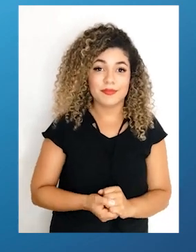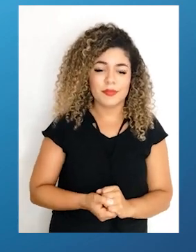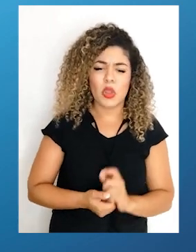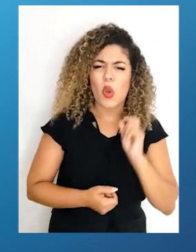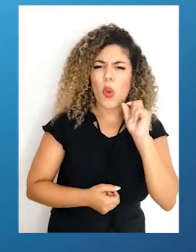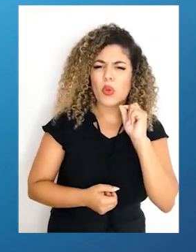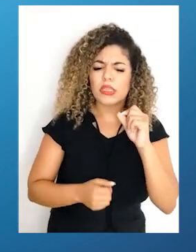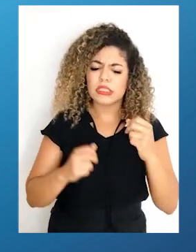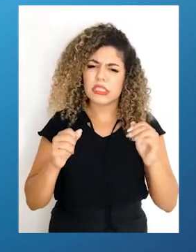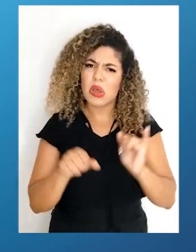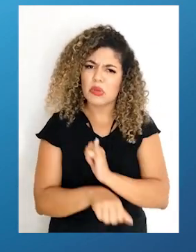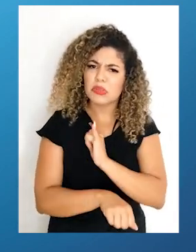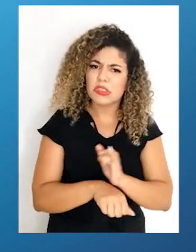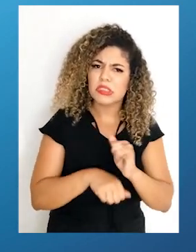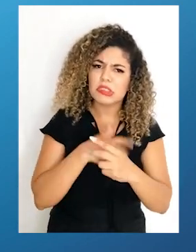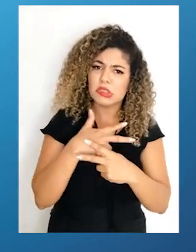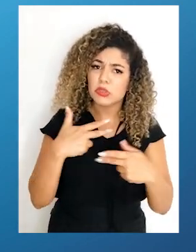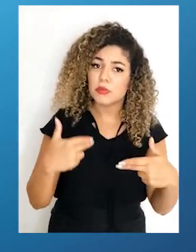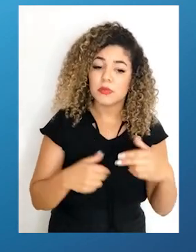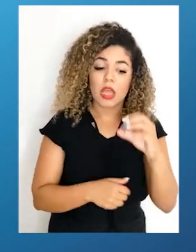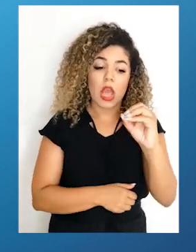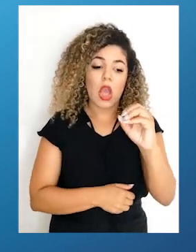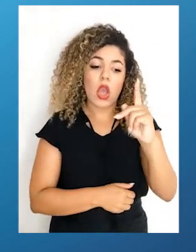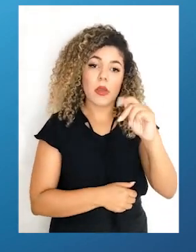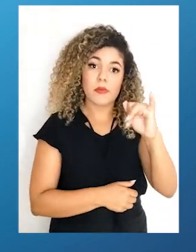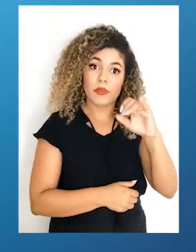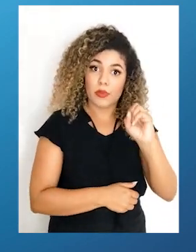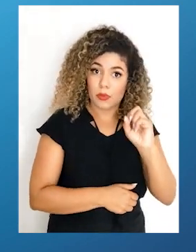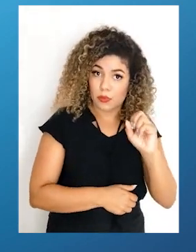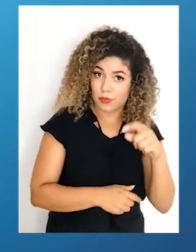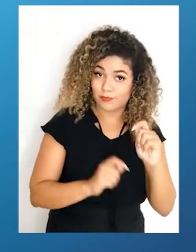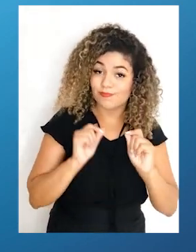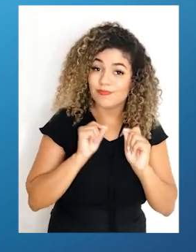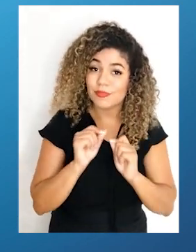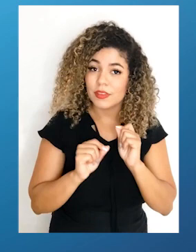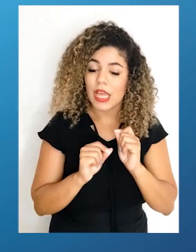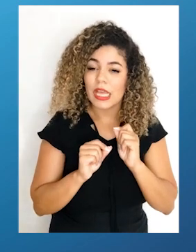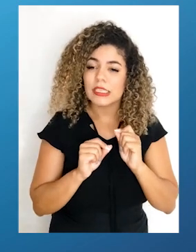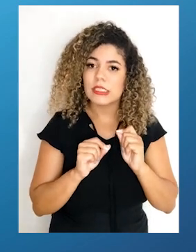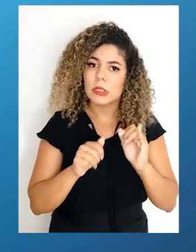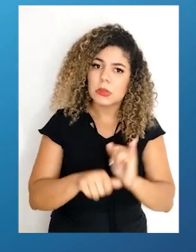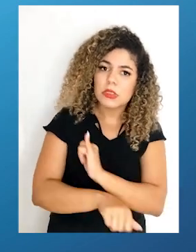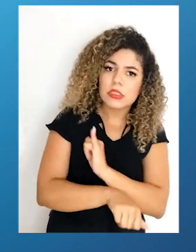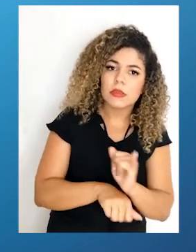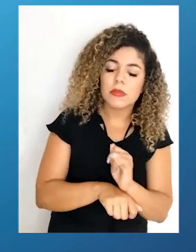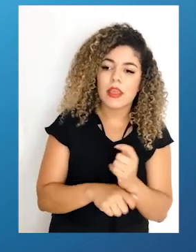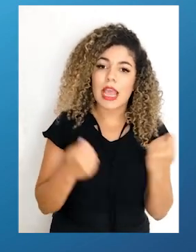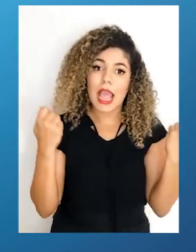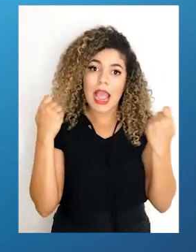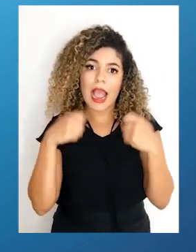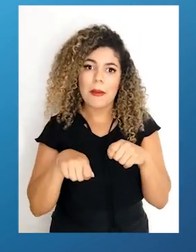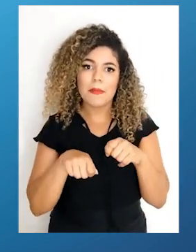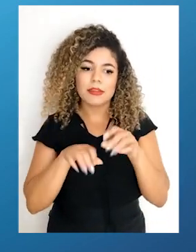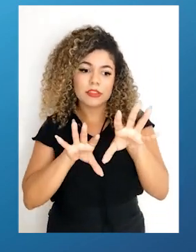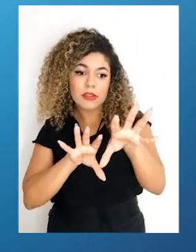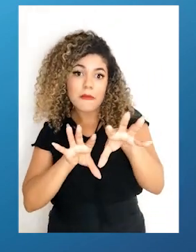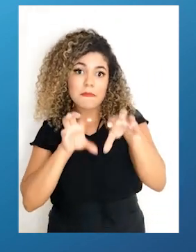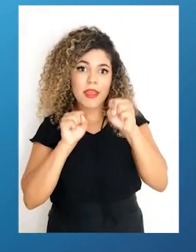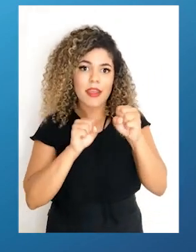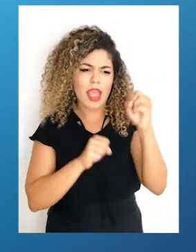O que são instrumentos ópticos? São dispositivos capazes de processar a luz. A luz é uma